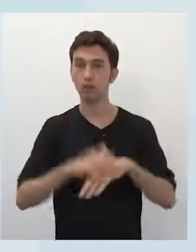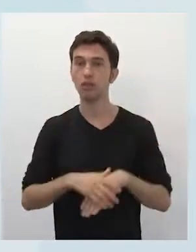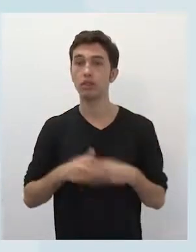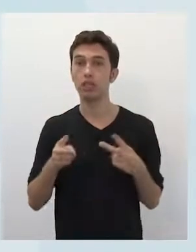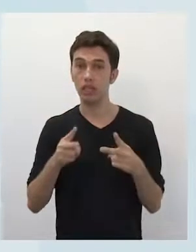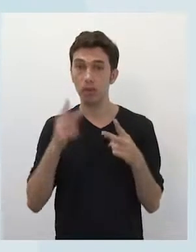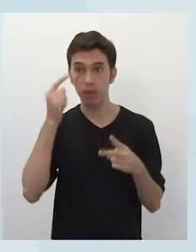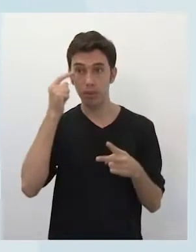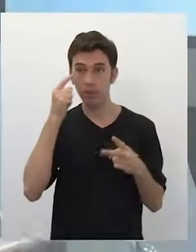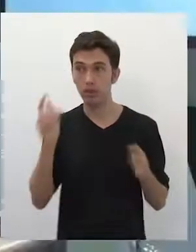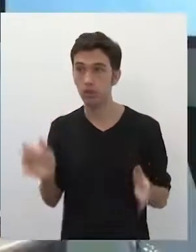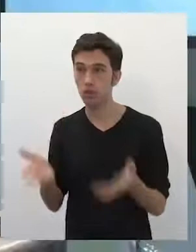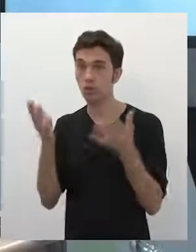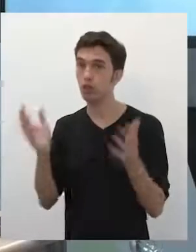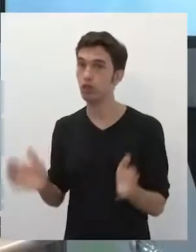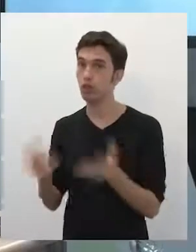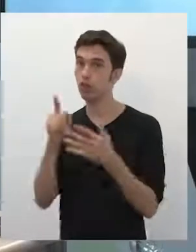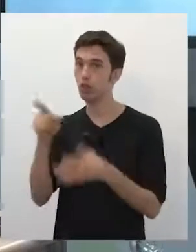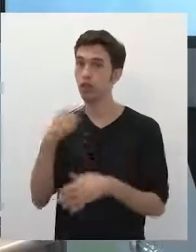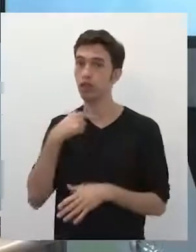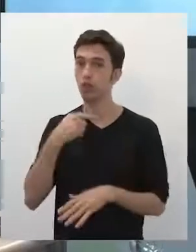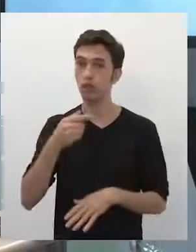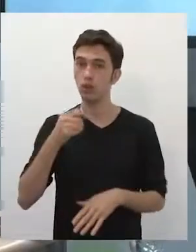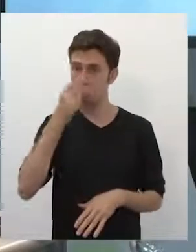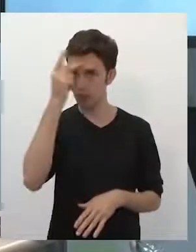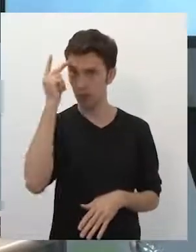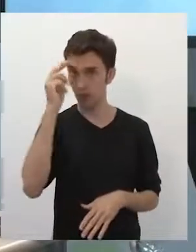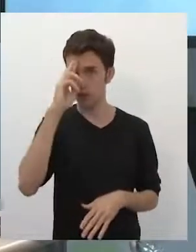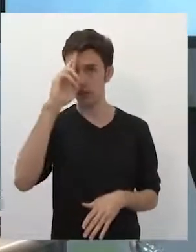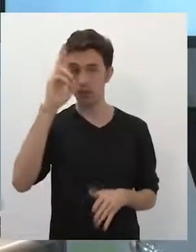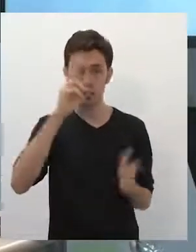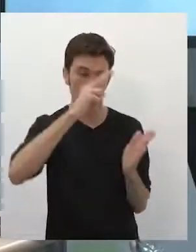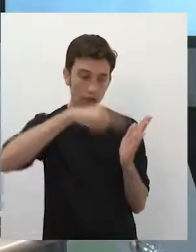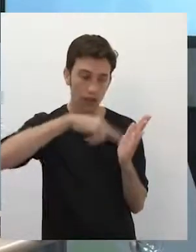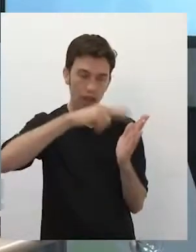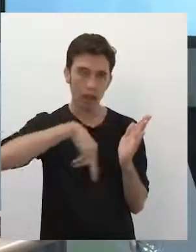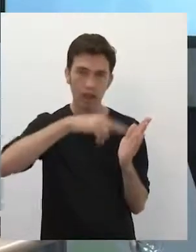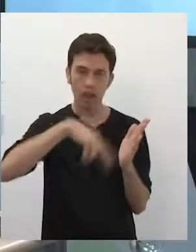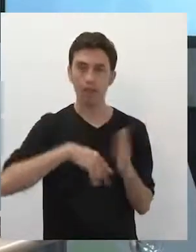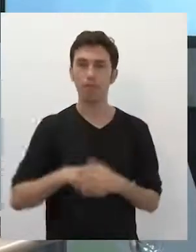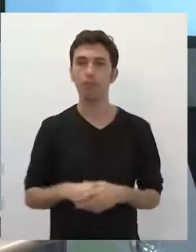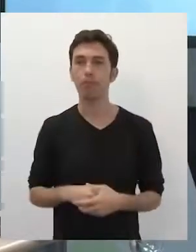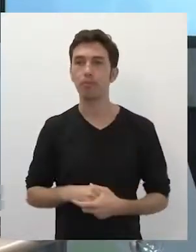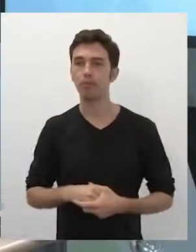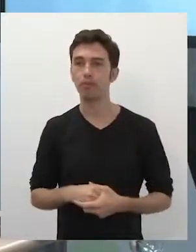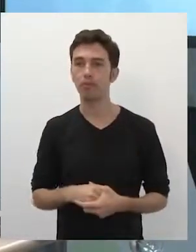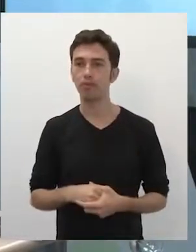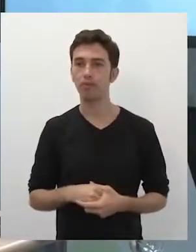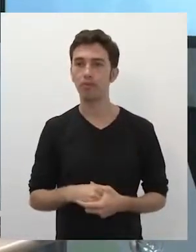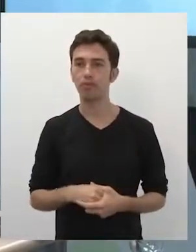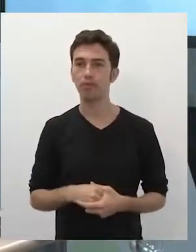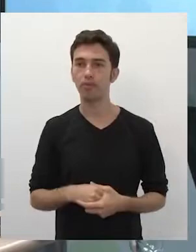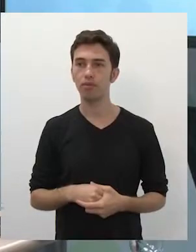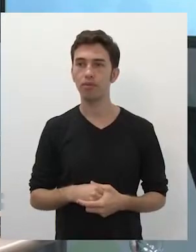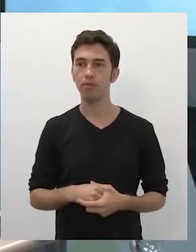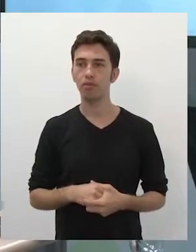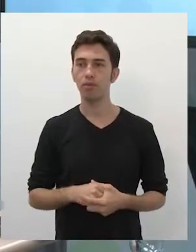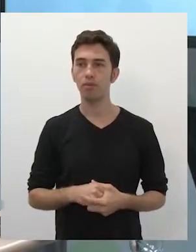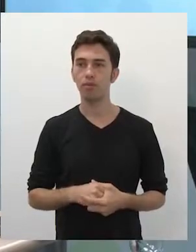leitor continuar a leitura, tá? A Pelo Record deve financiar programas